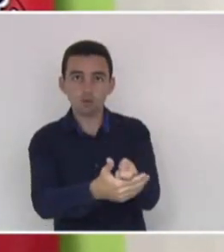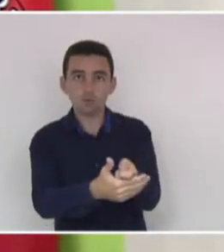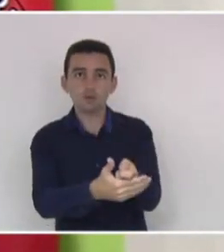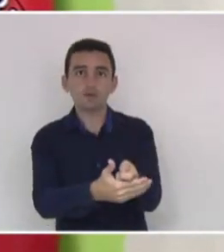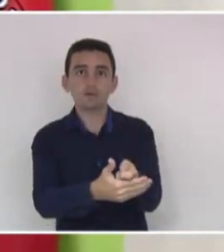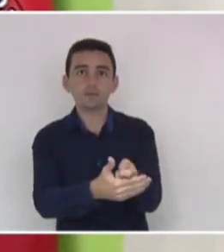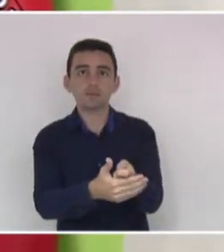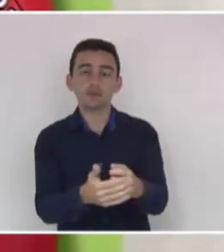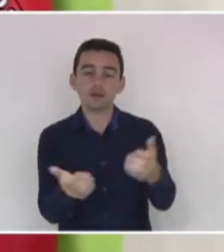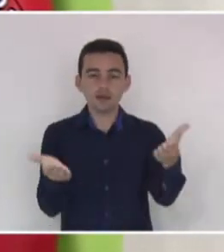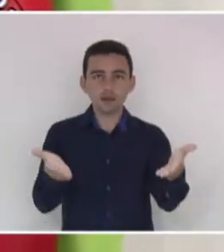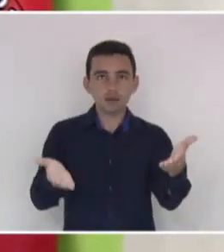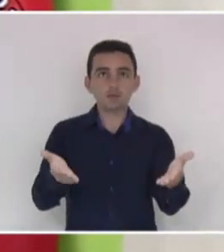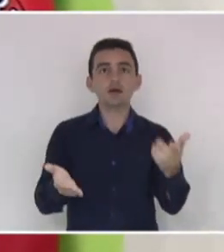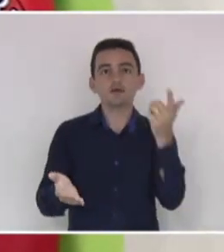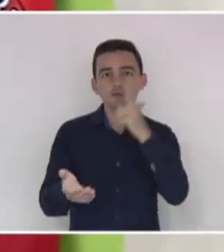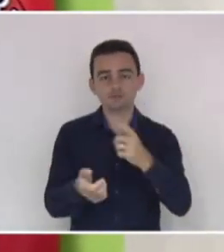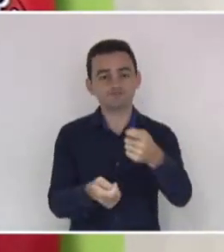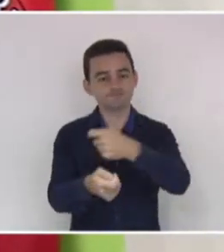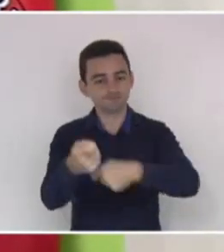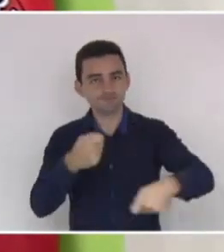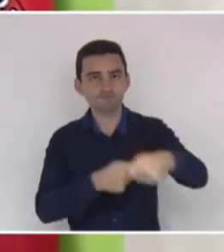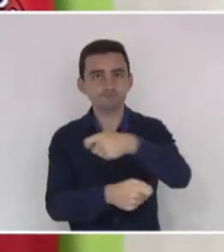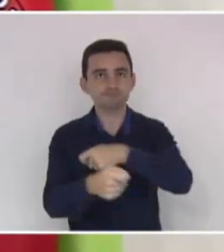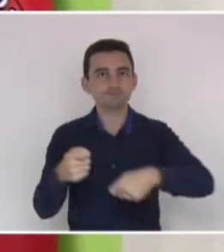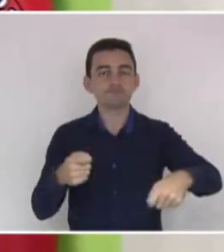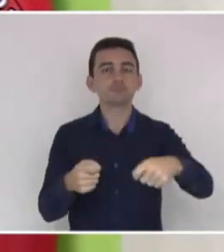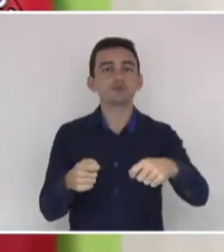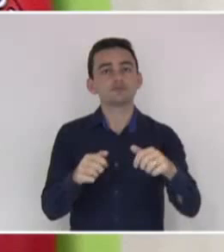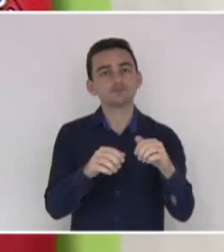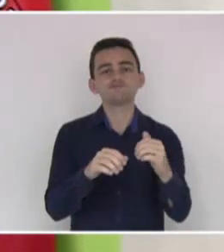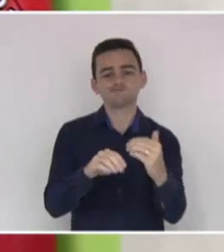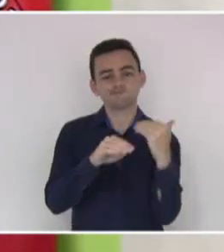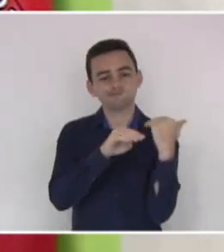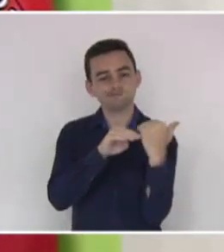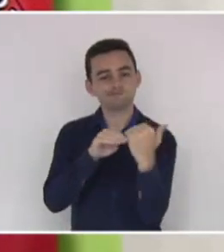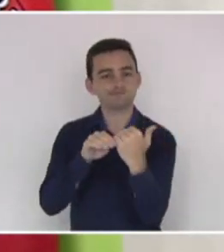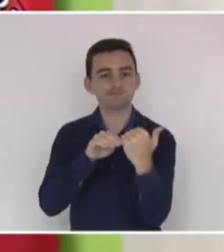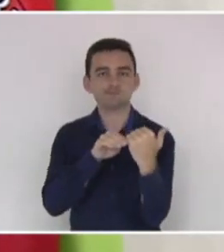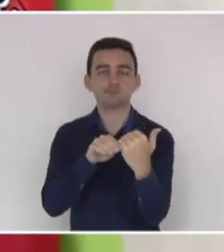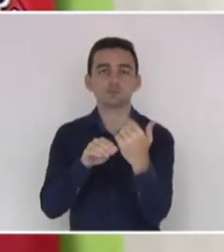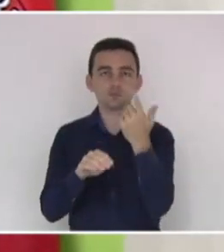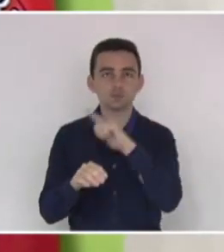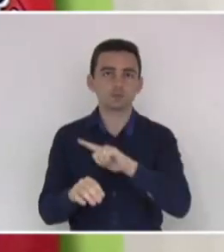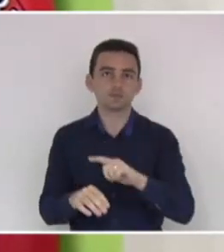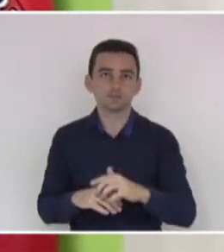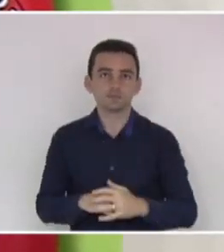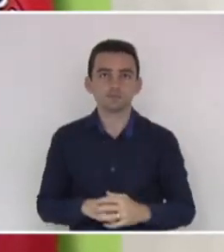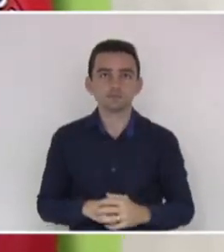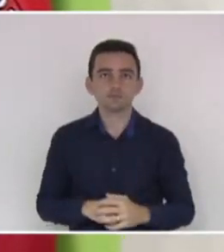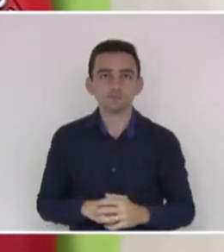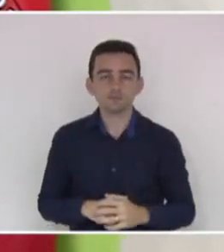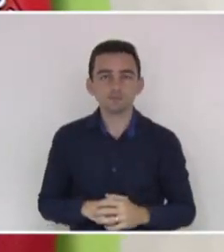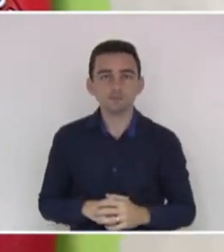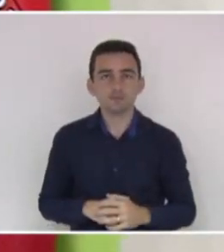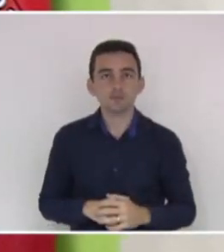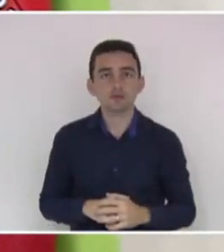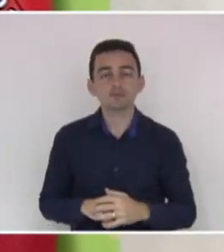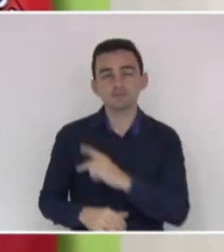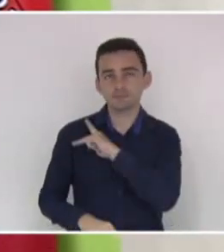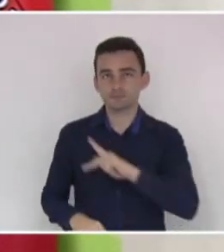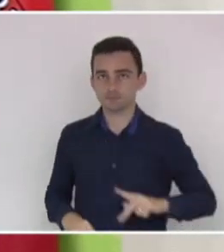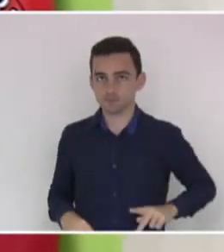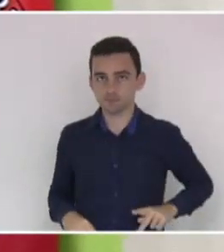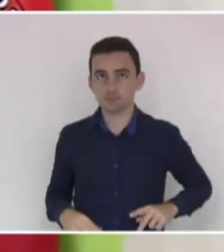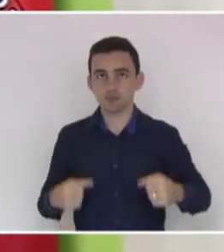desse equilíbrio, nós possamos ter estabilidade no setor do agronegócio. Senhor presidente, eu,